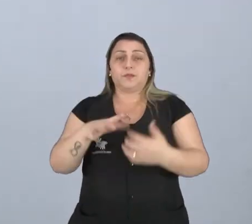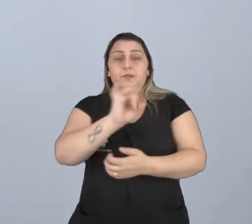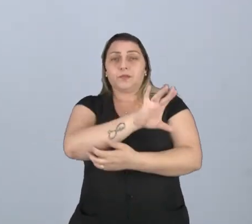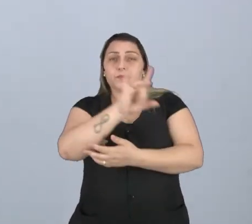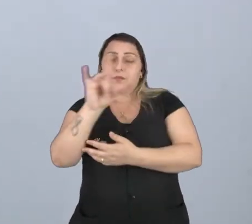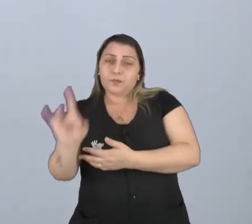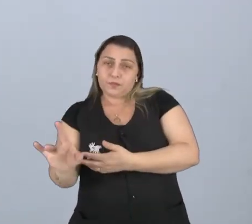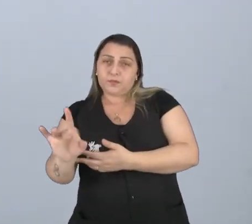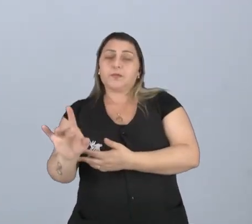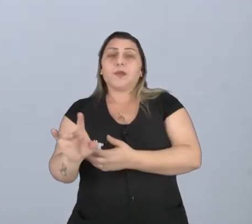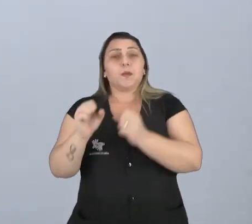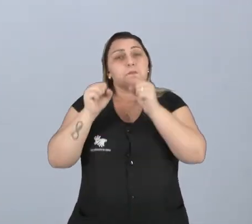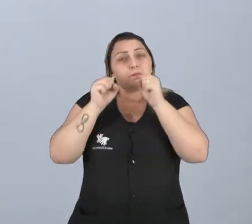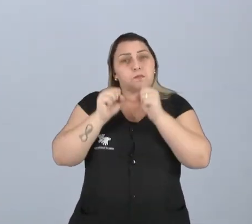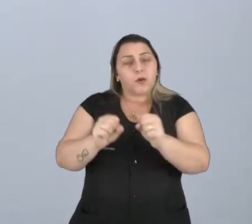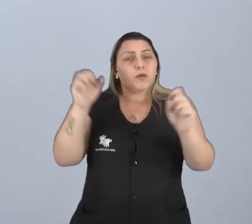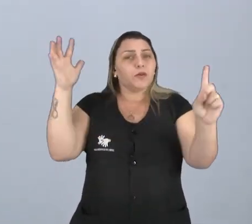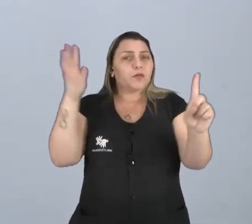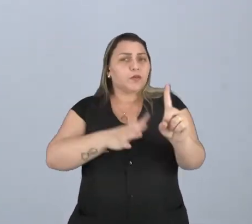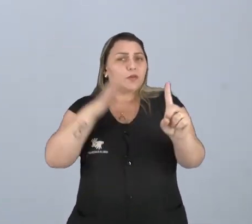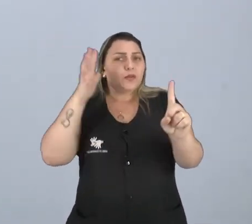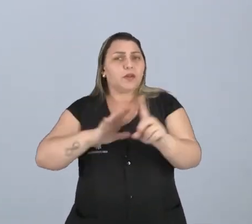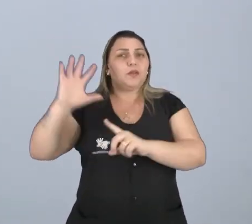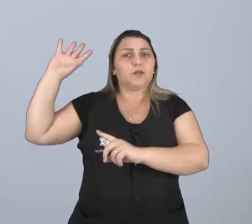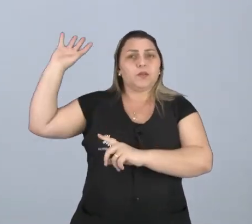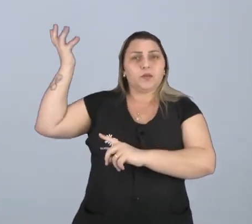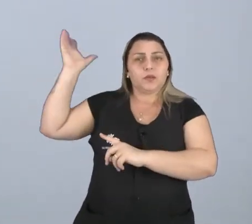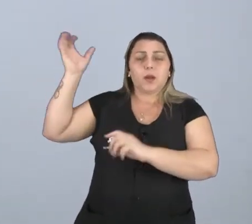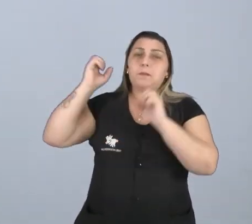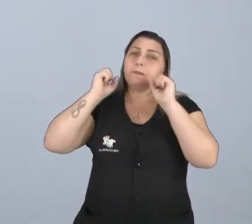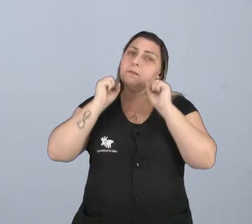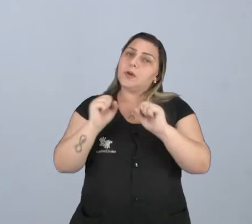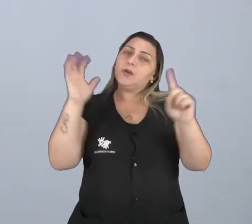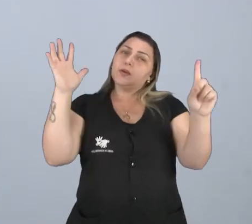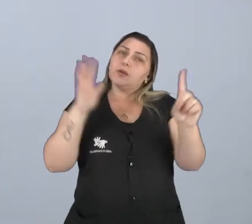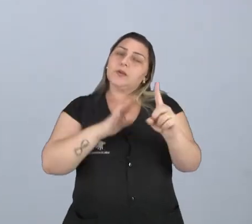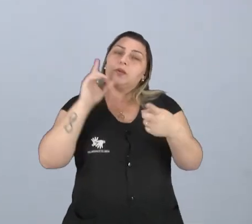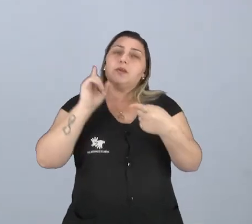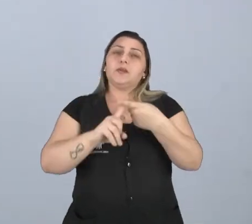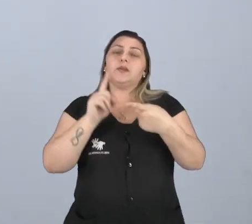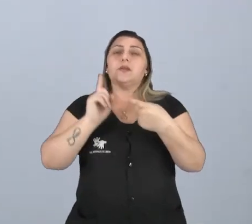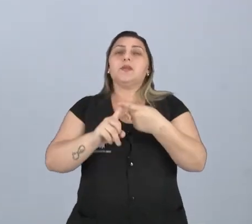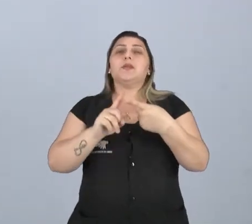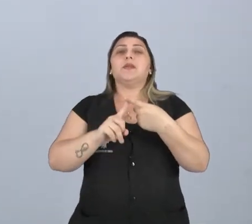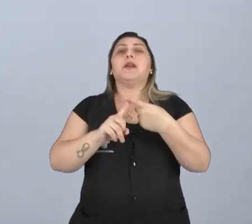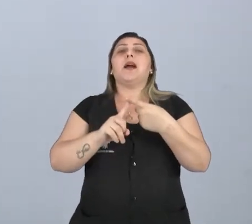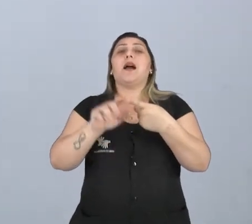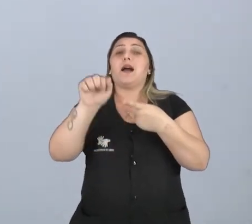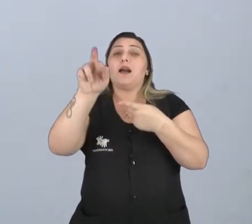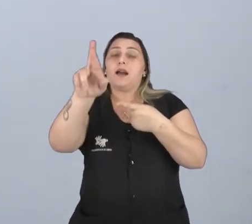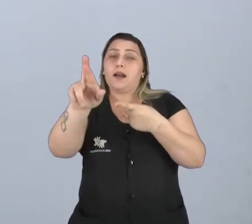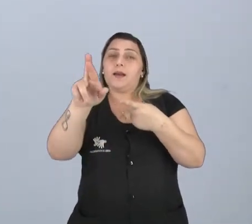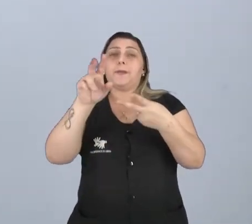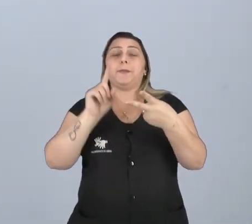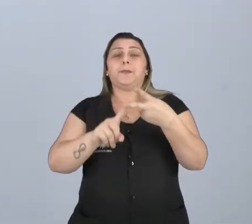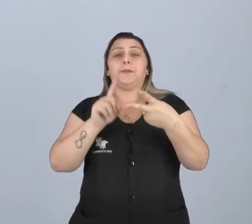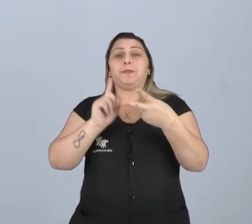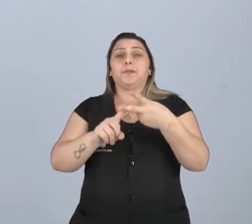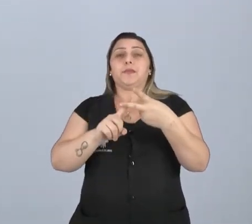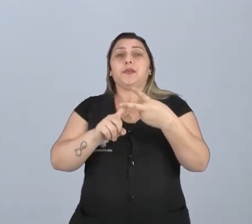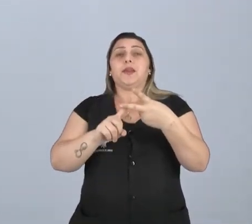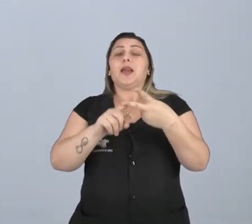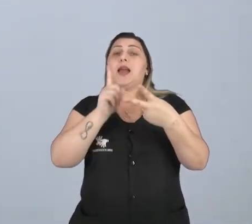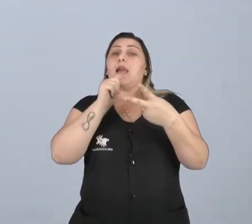das variáveis que podem influenciar no clima, né? O clima ele pode ser influenciado pela circulação de massas de ar, circulação de